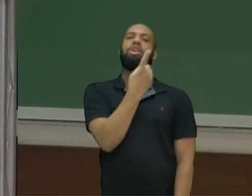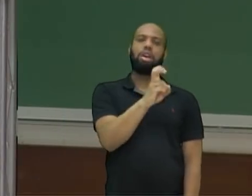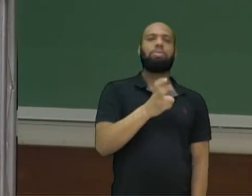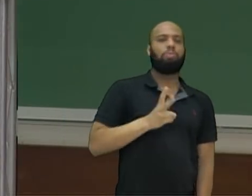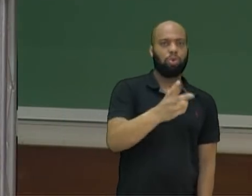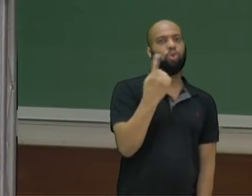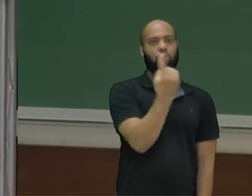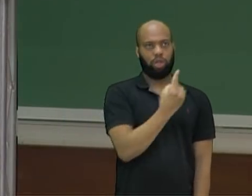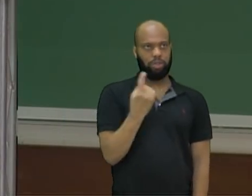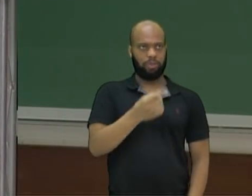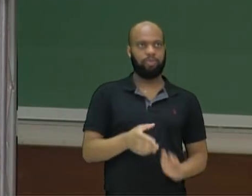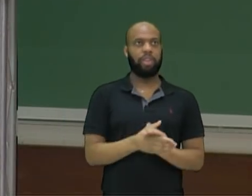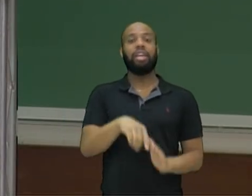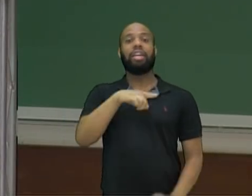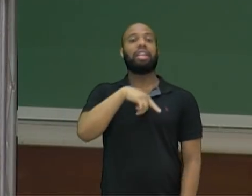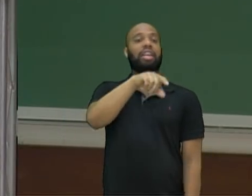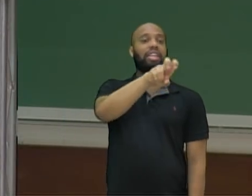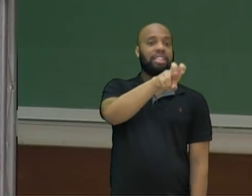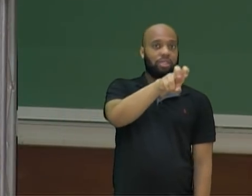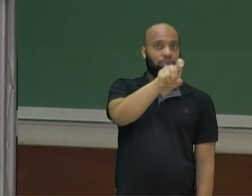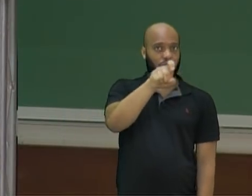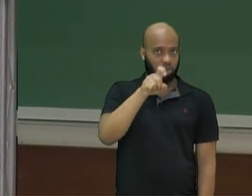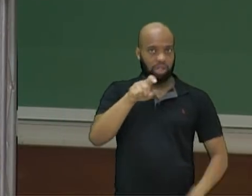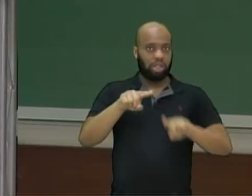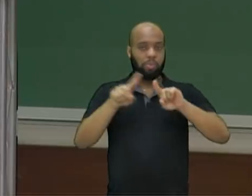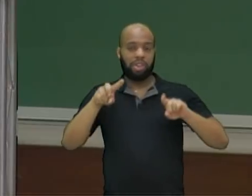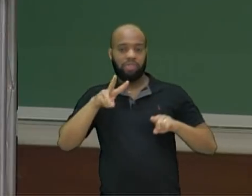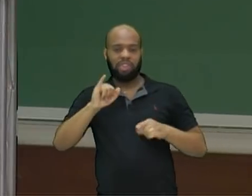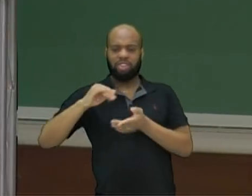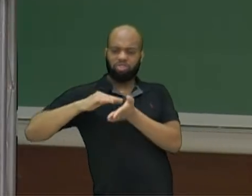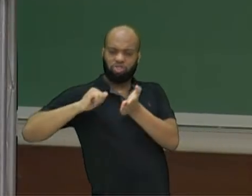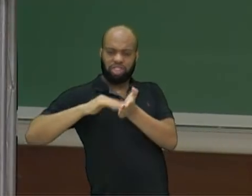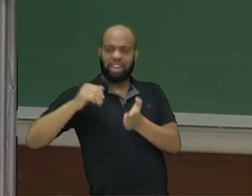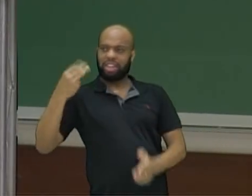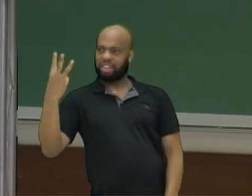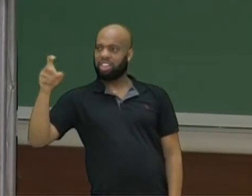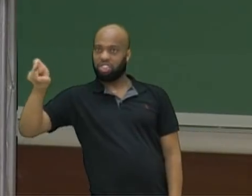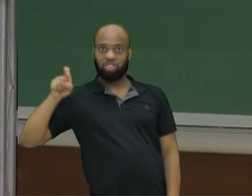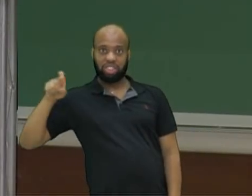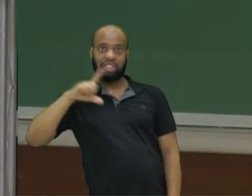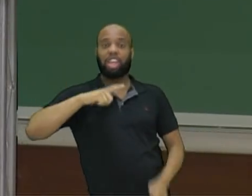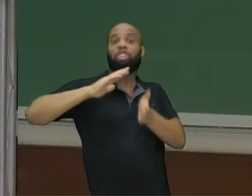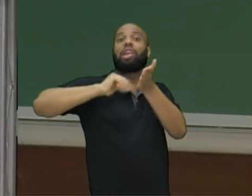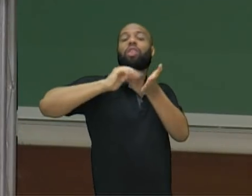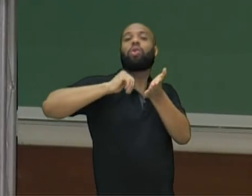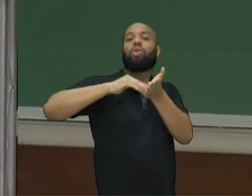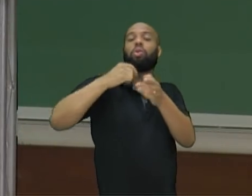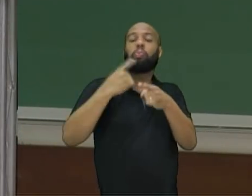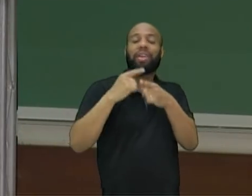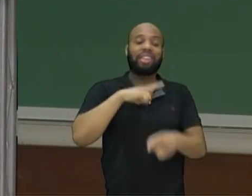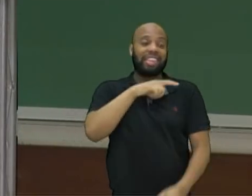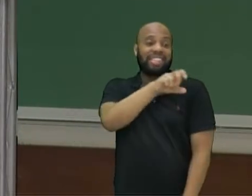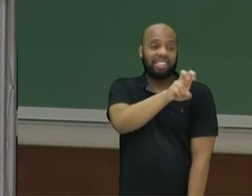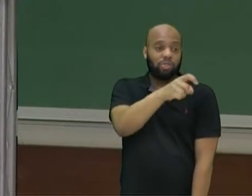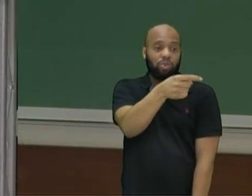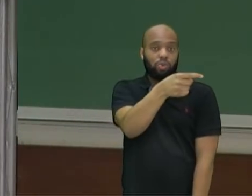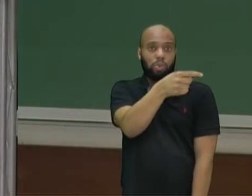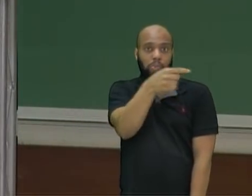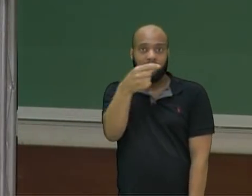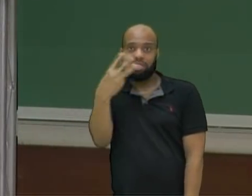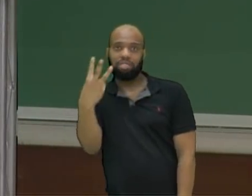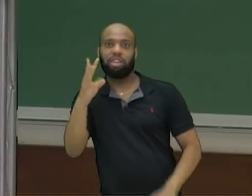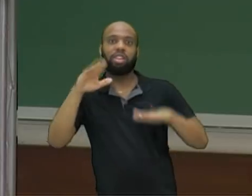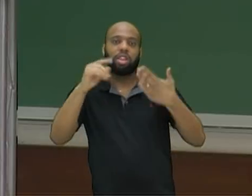15. Eu tenho 5x, mas eu vou subtrair 3x, eu vou tirar, eu tenho 5, mas eu vou tirar 3, então eu vou